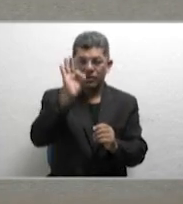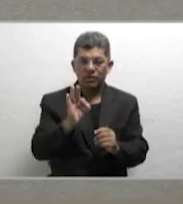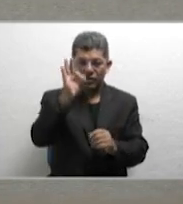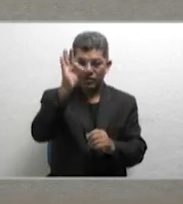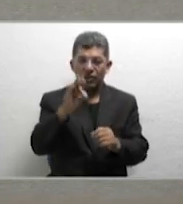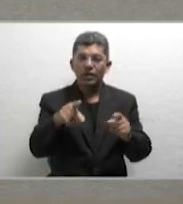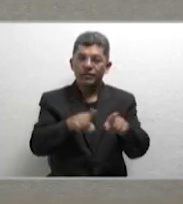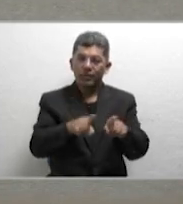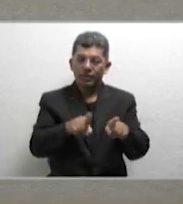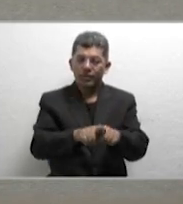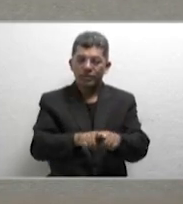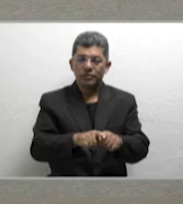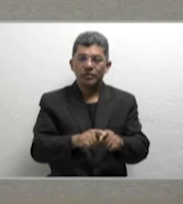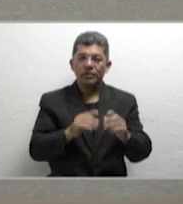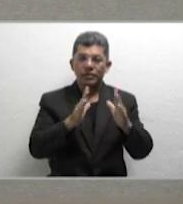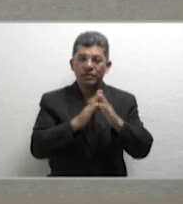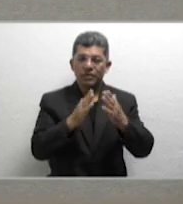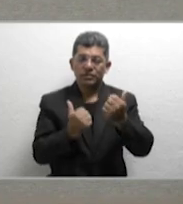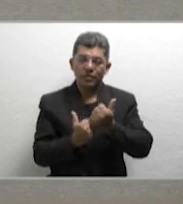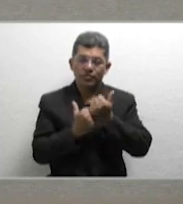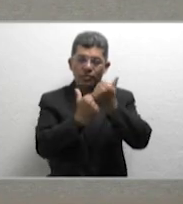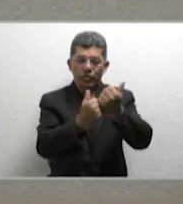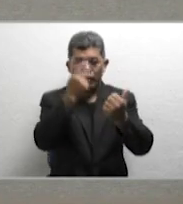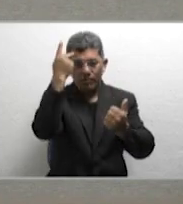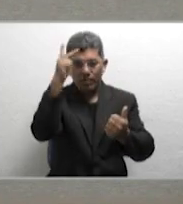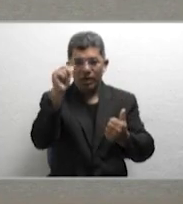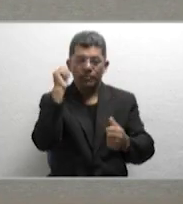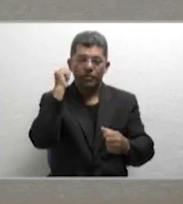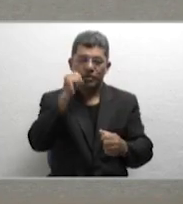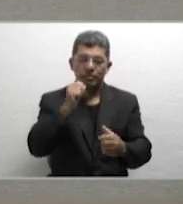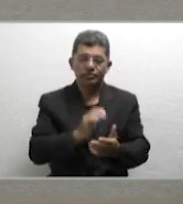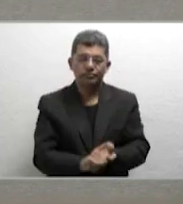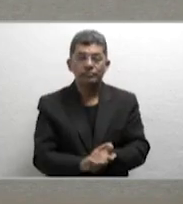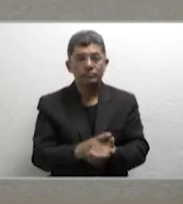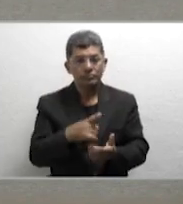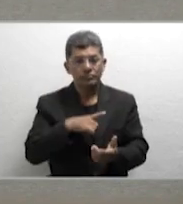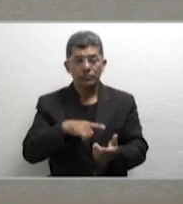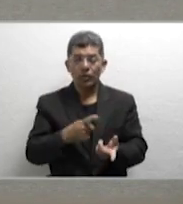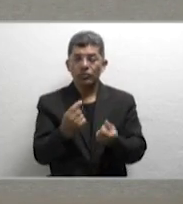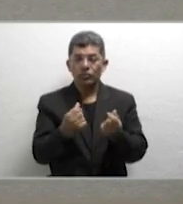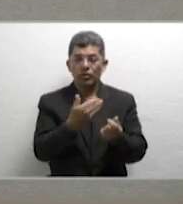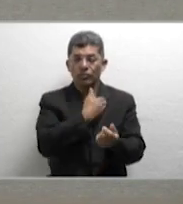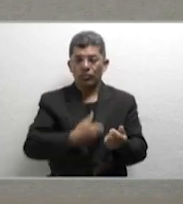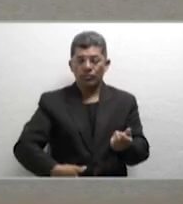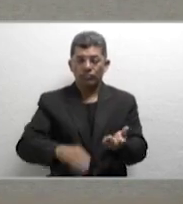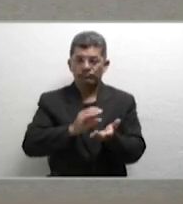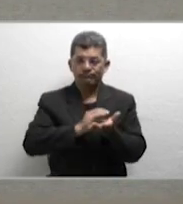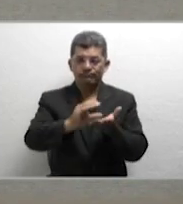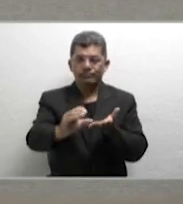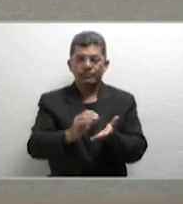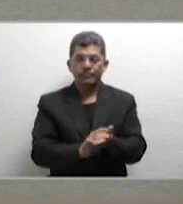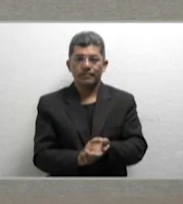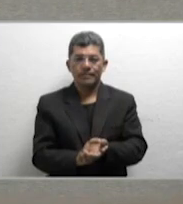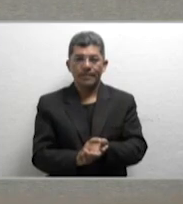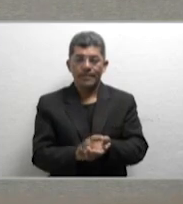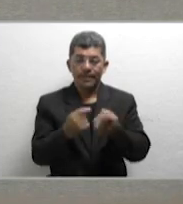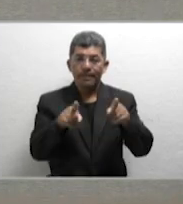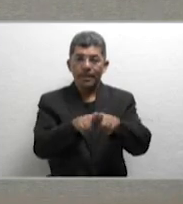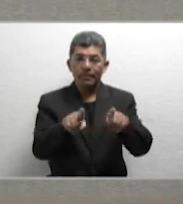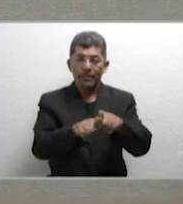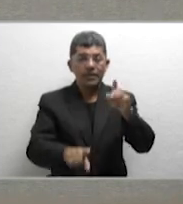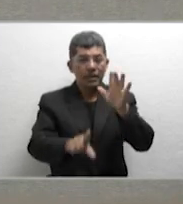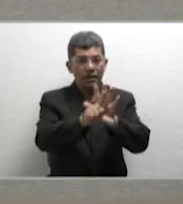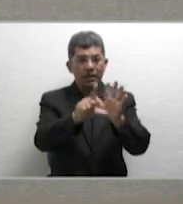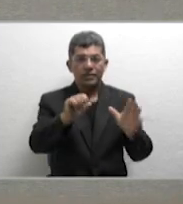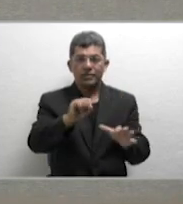também das casas, das unidades habitacionais, das quais o dinheiro público é investido. Também na lei a gente